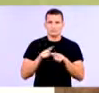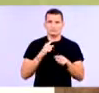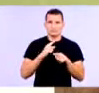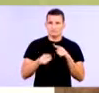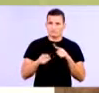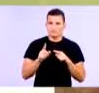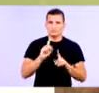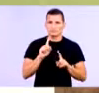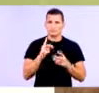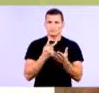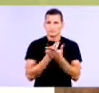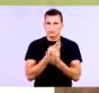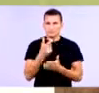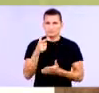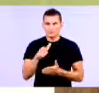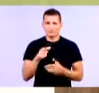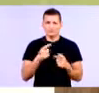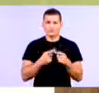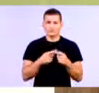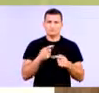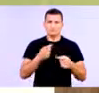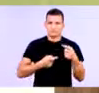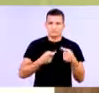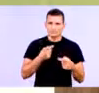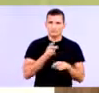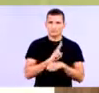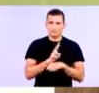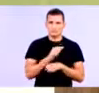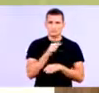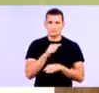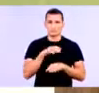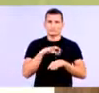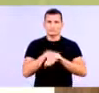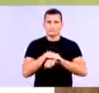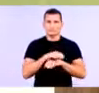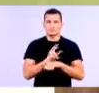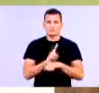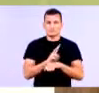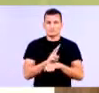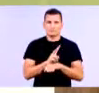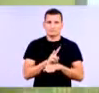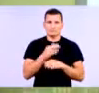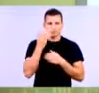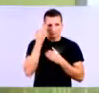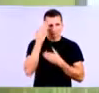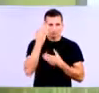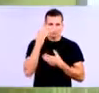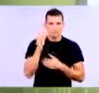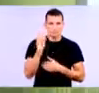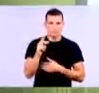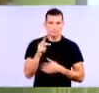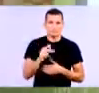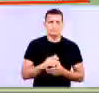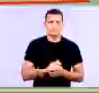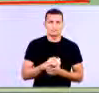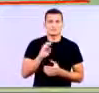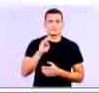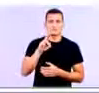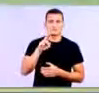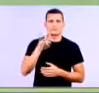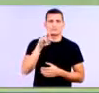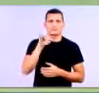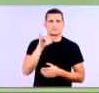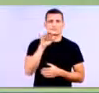ocorra mais, né? Porque a polícia de segurança está ali para garantir a segurança, ok? Mas obrigado. Exatamente. Obrigada aí, Buritis,